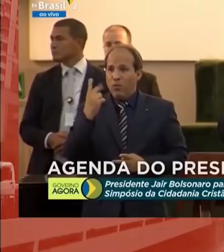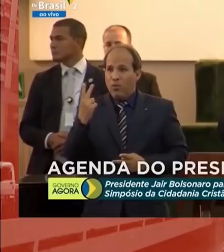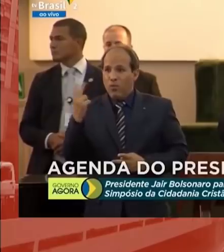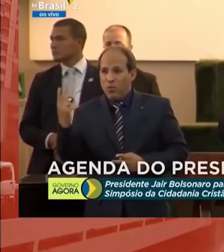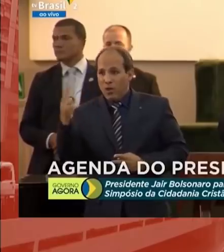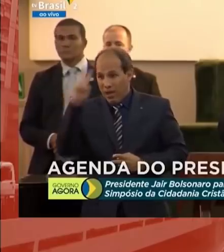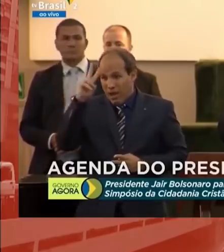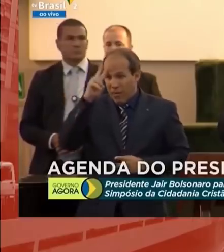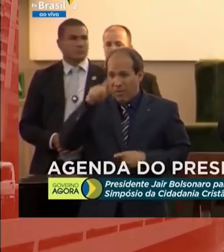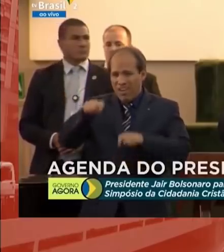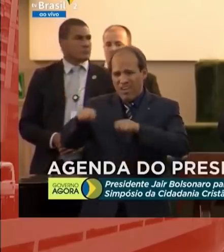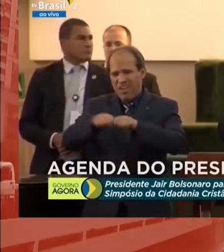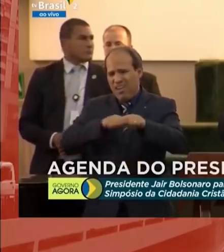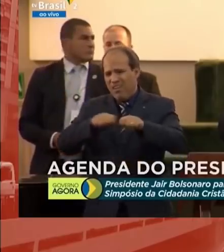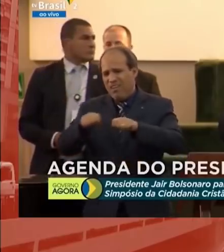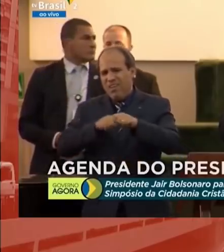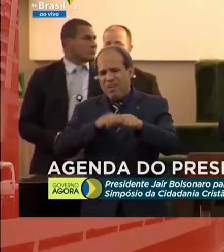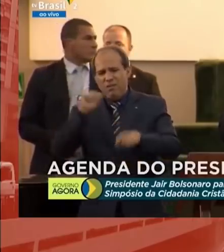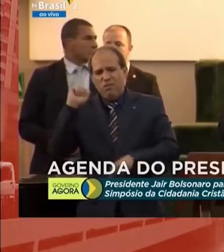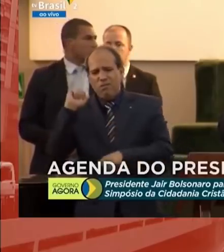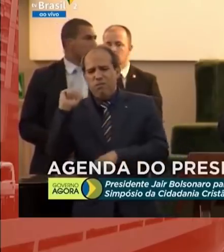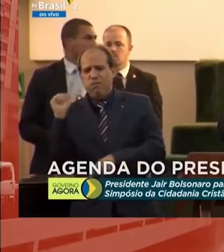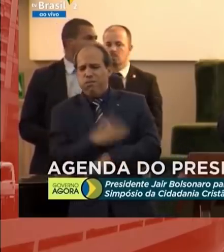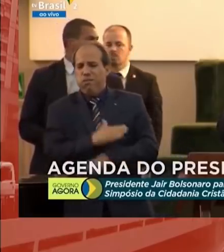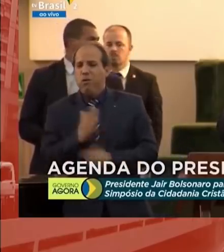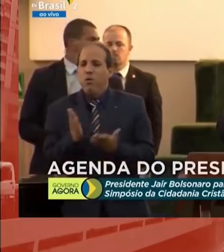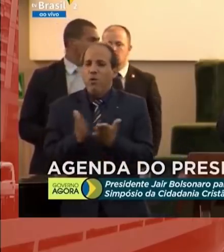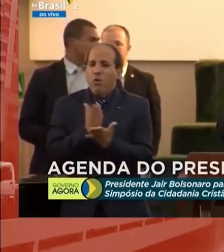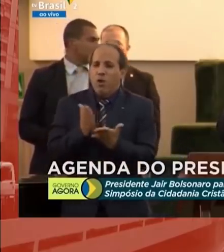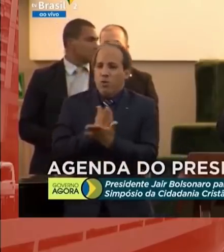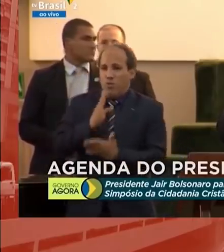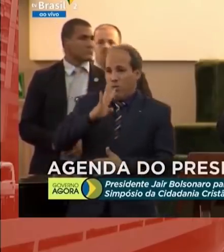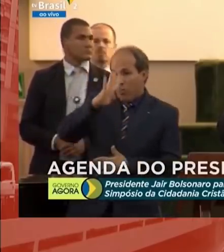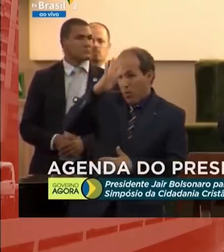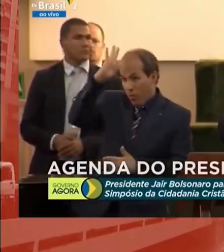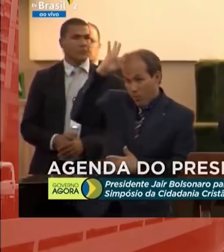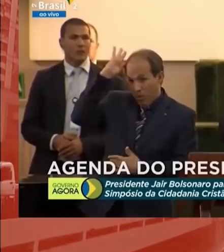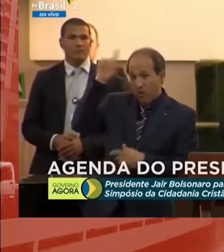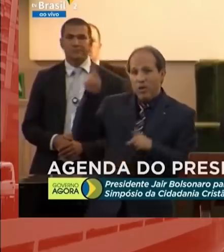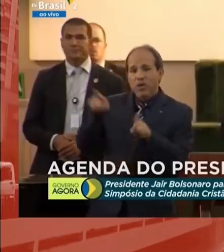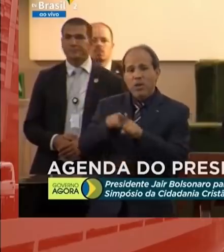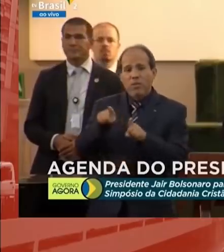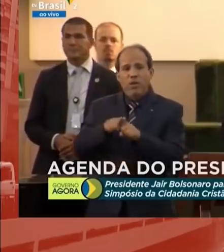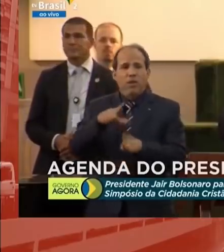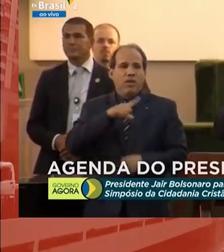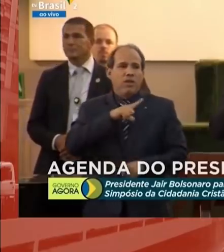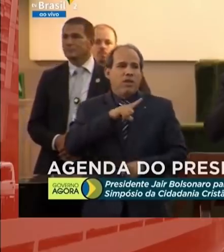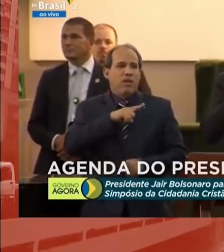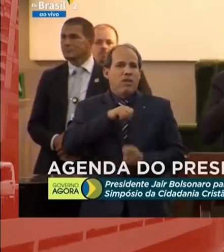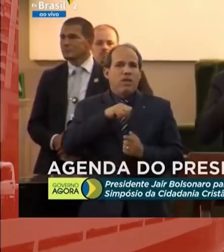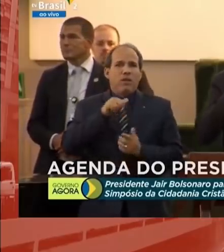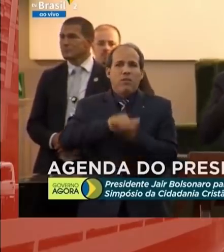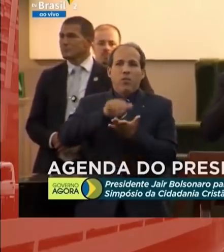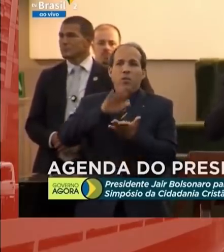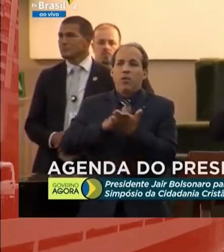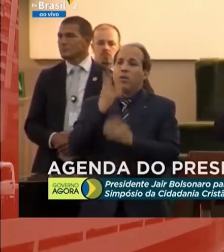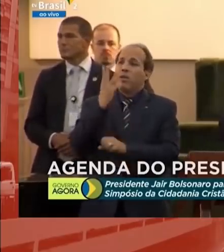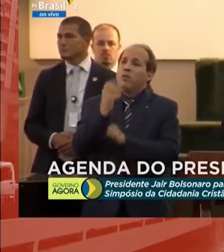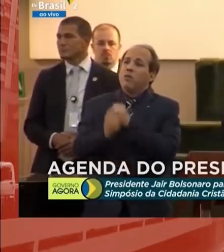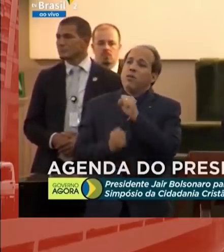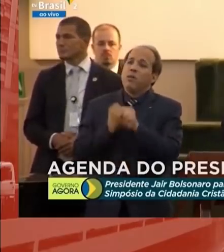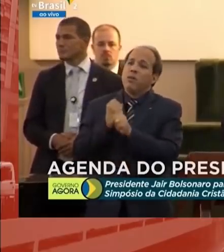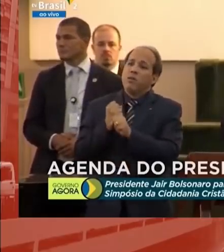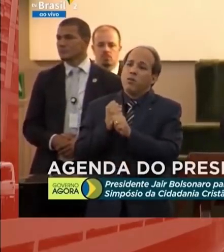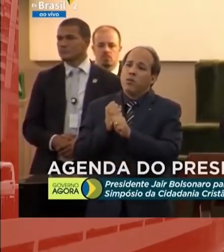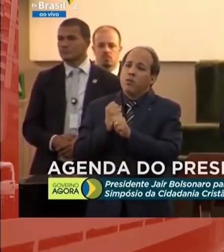era inédito. Nenhum outro governo no mundo tinha pensado numa política de governo, né? Uma política